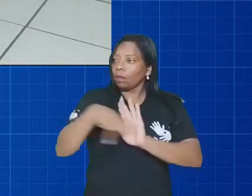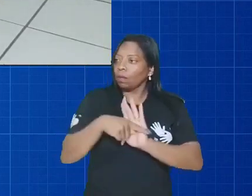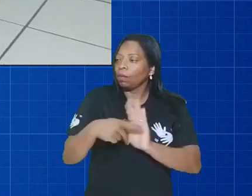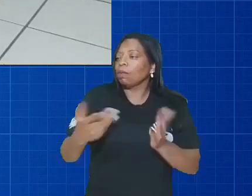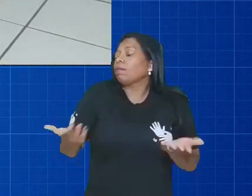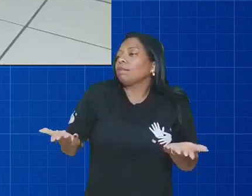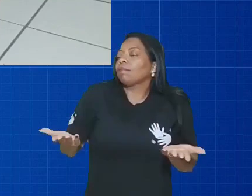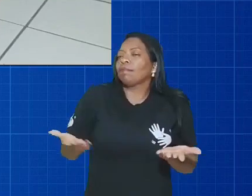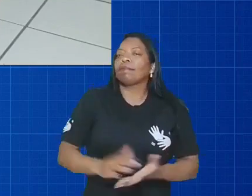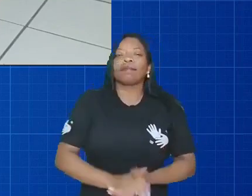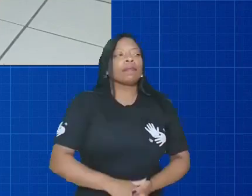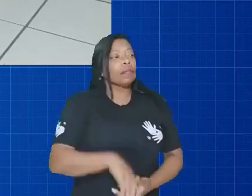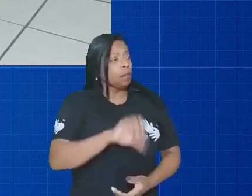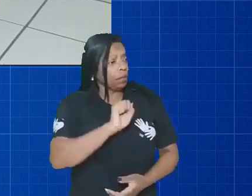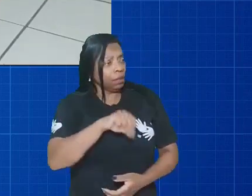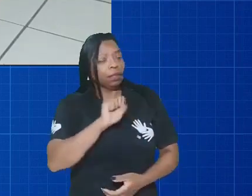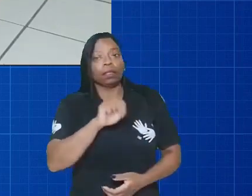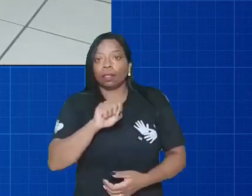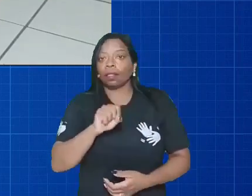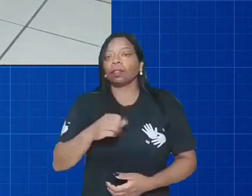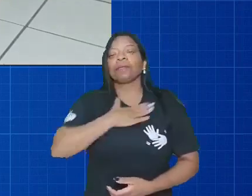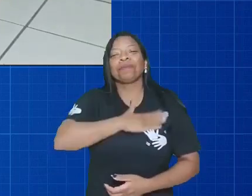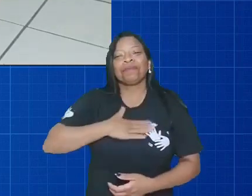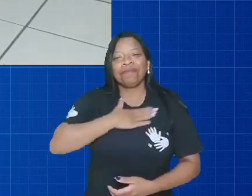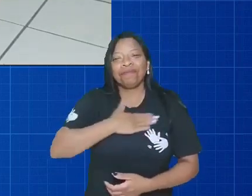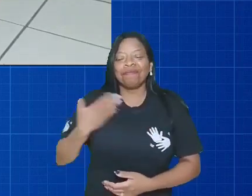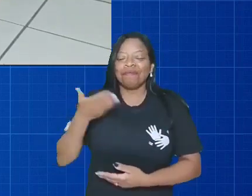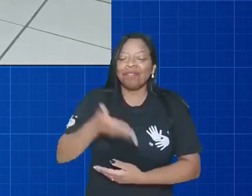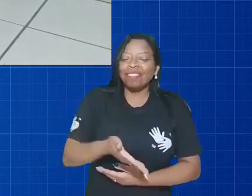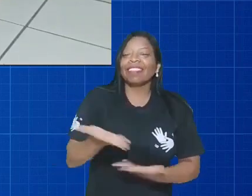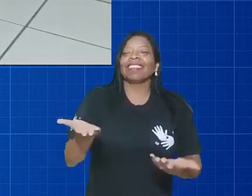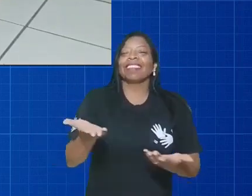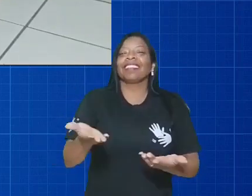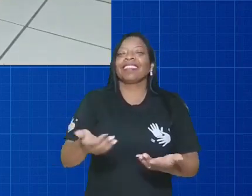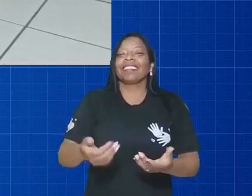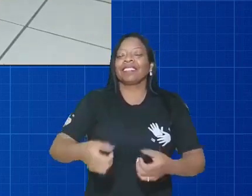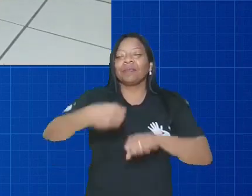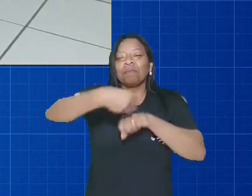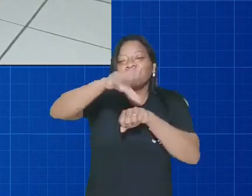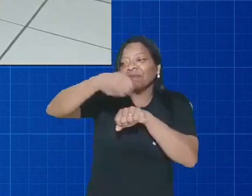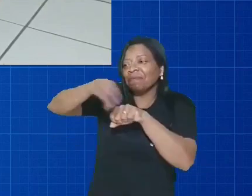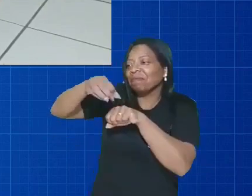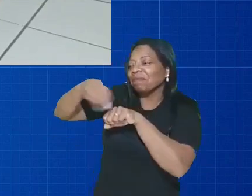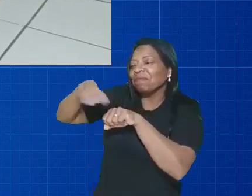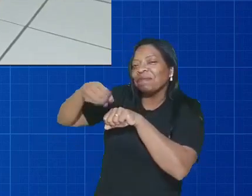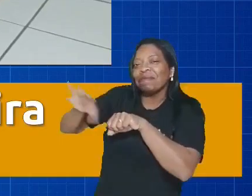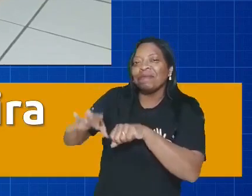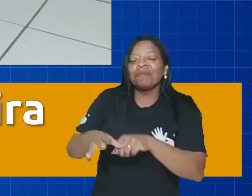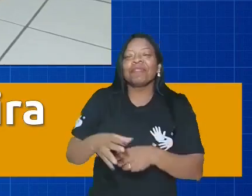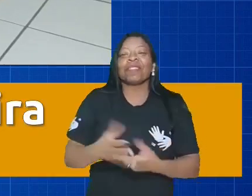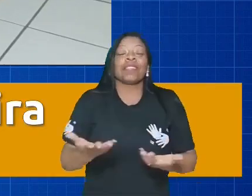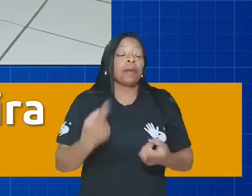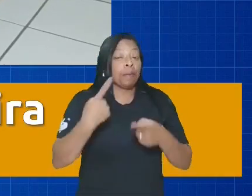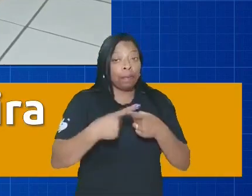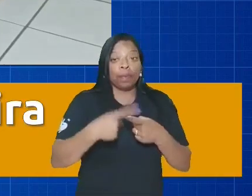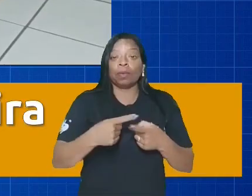prazer estar aqui com vocês. Sempre importante compartilhar do conhecimento. Tudo começa aqui, pela